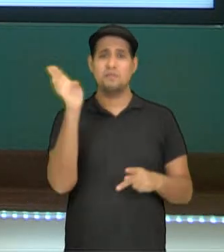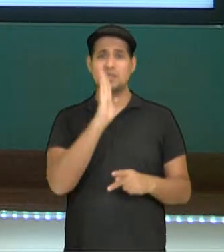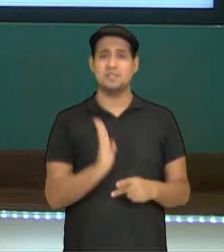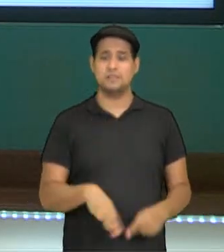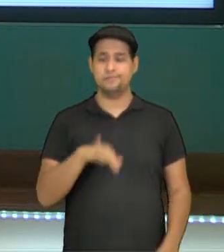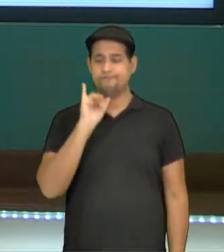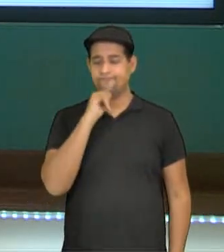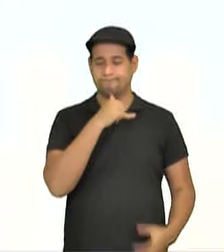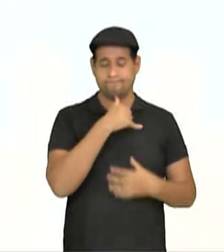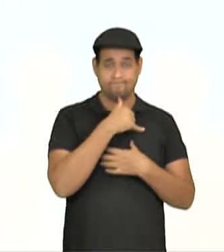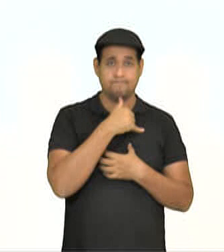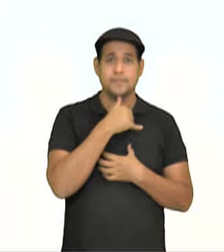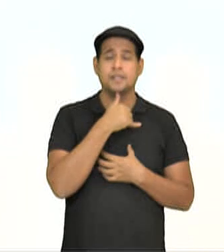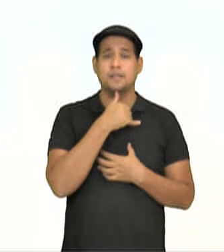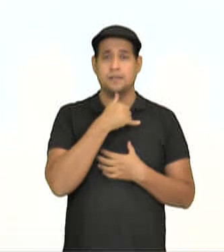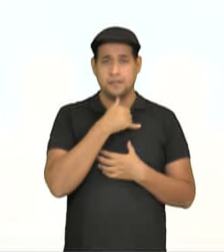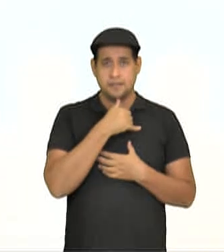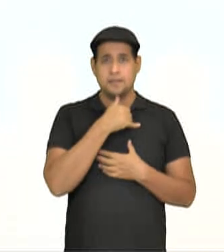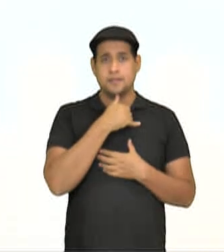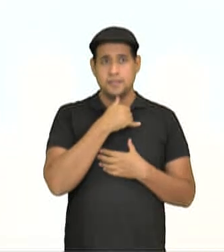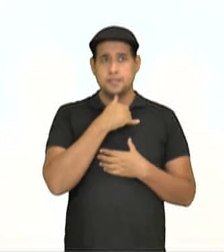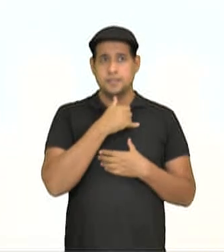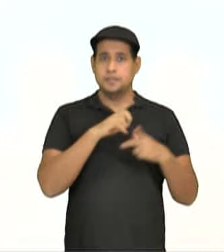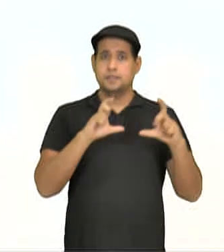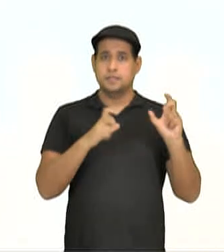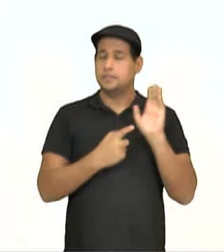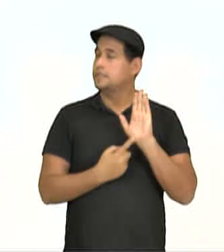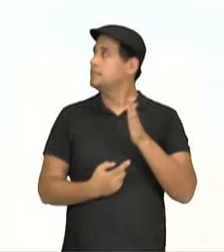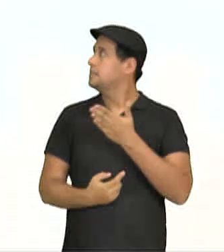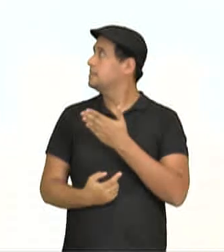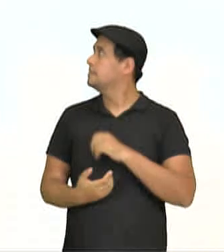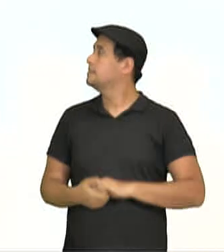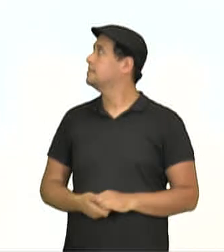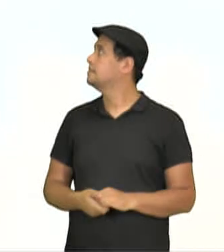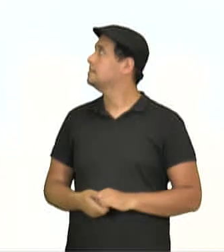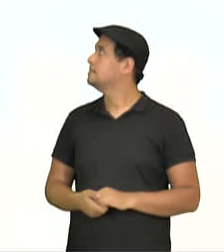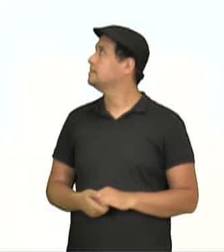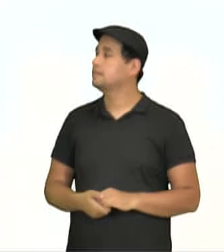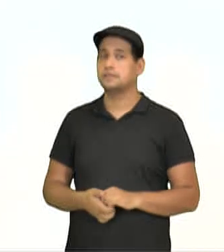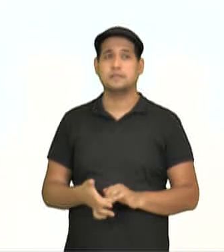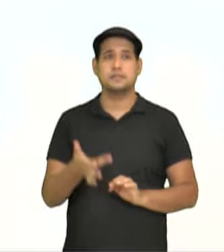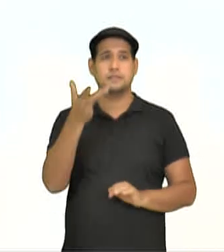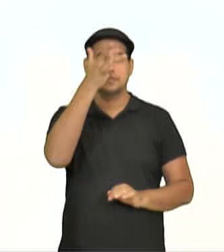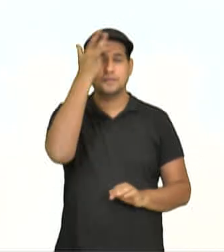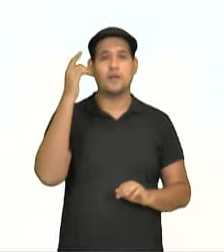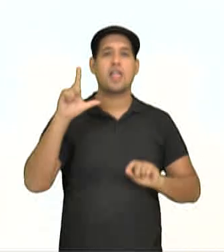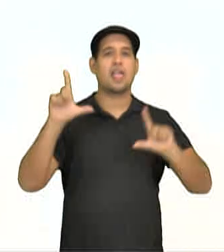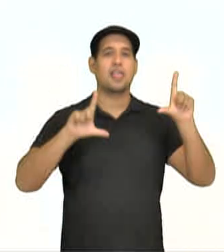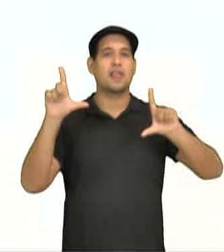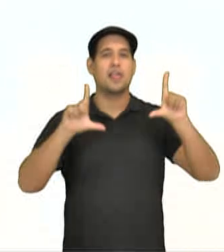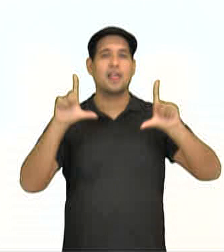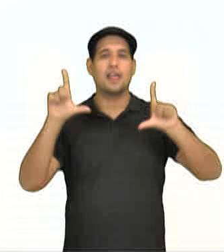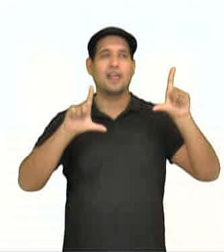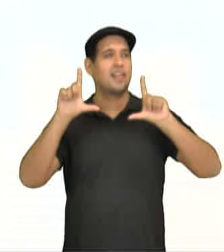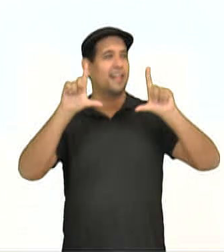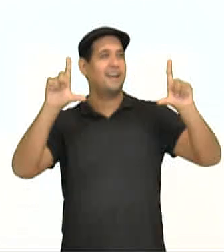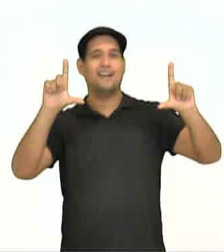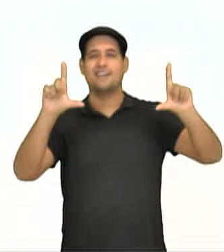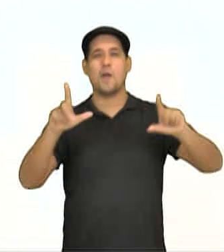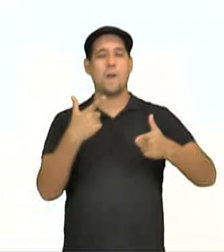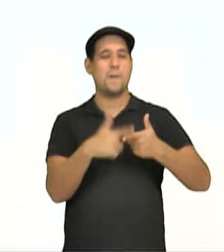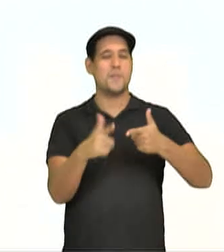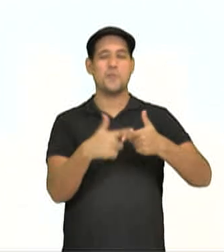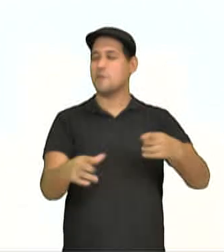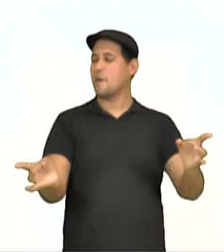embora. Tá? E aqui a imagem, né, chega lá a pessoa com uma televisão de LED, dizendo nossos